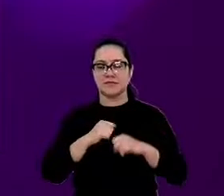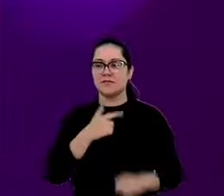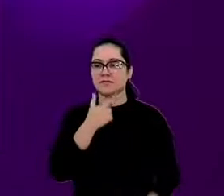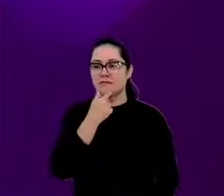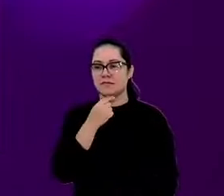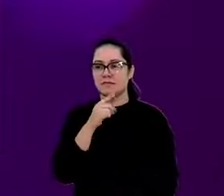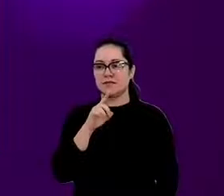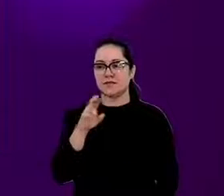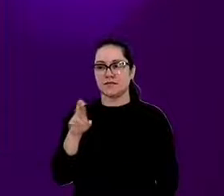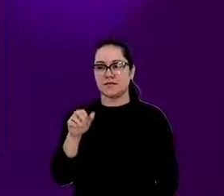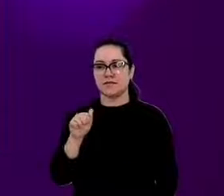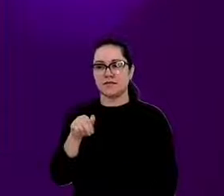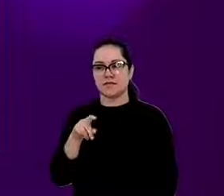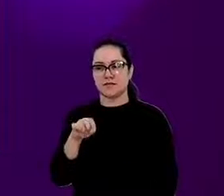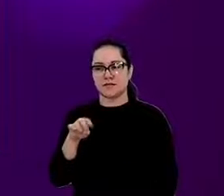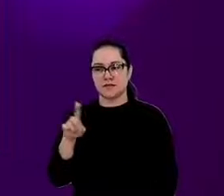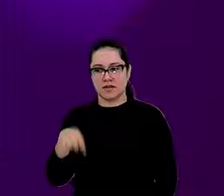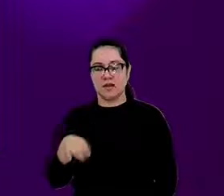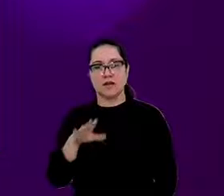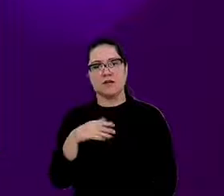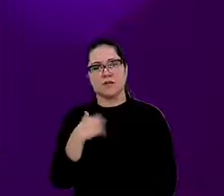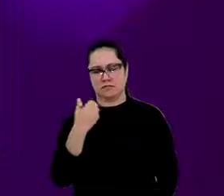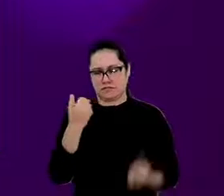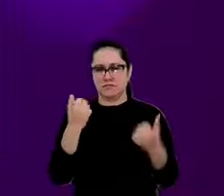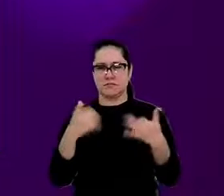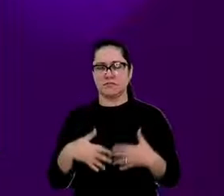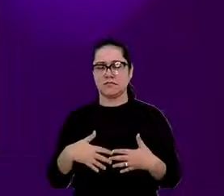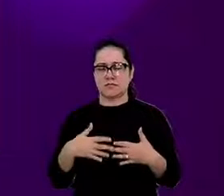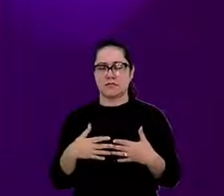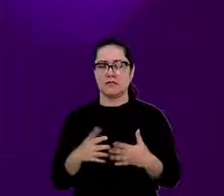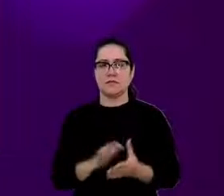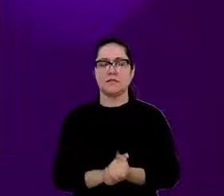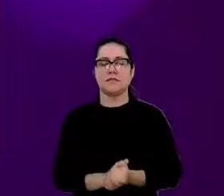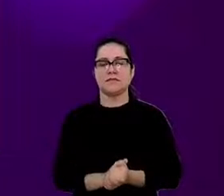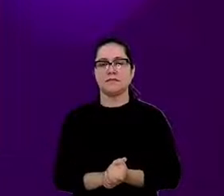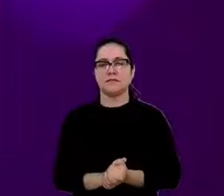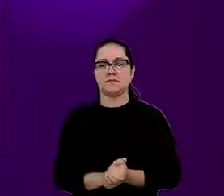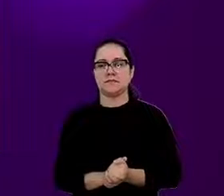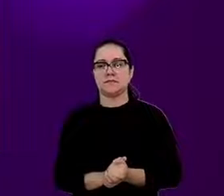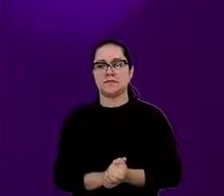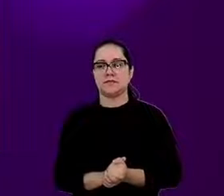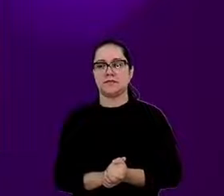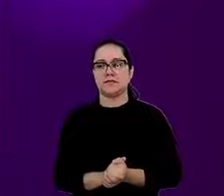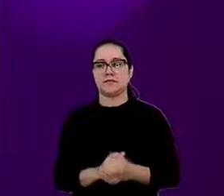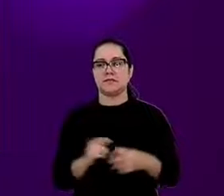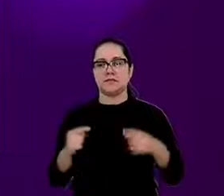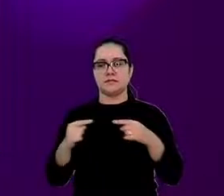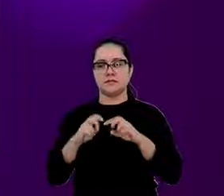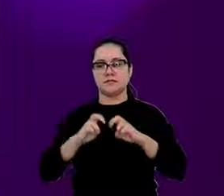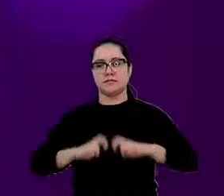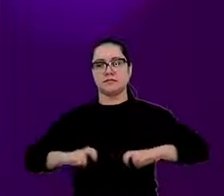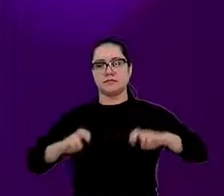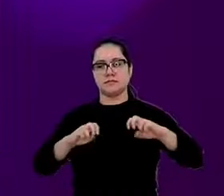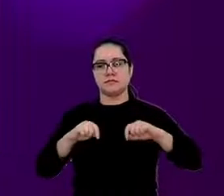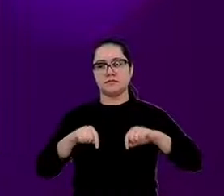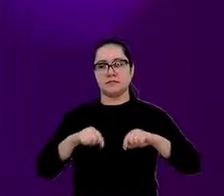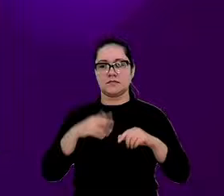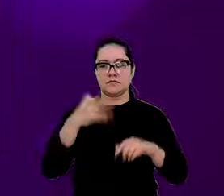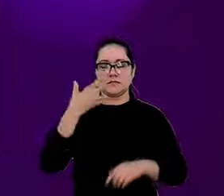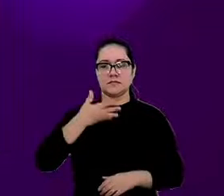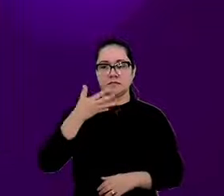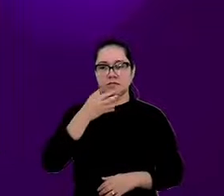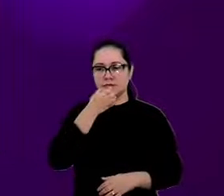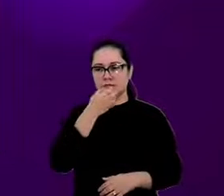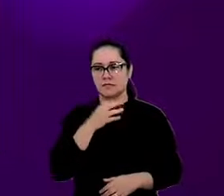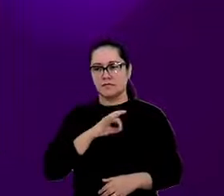Volchan também. Só um breve comentário antes de passar a palavra para o Dr. André. Em relação à mesa, riquíssima, palestras